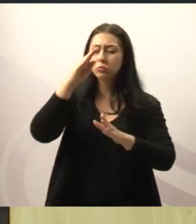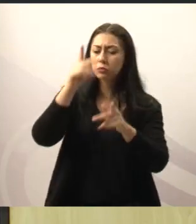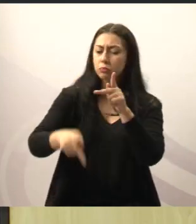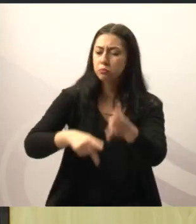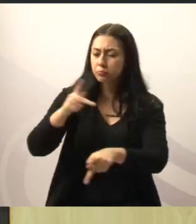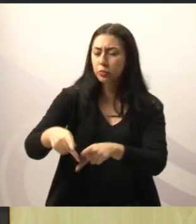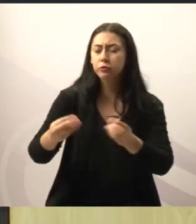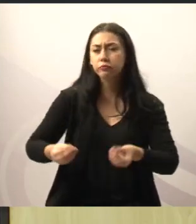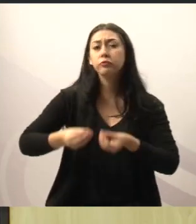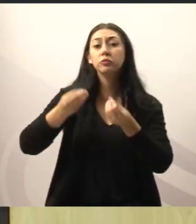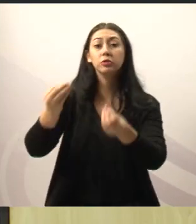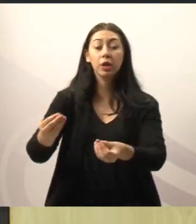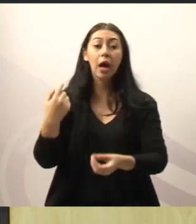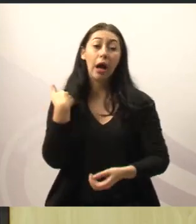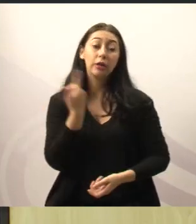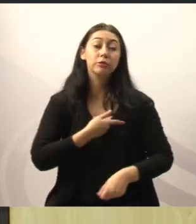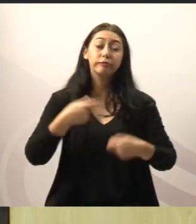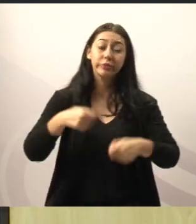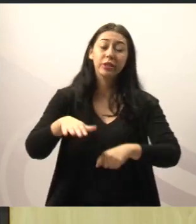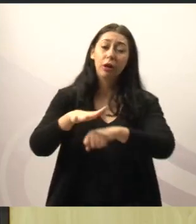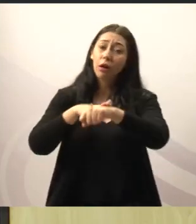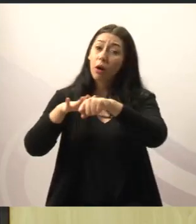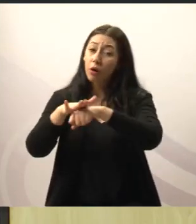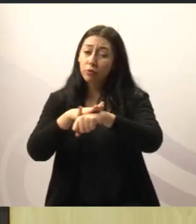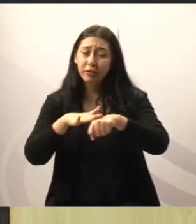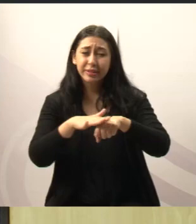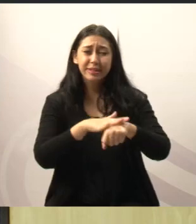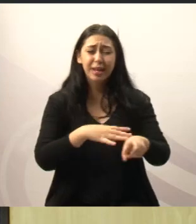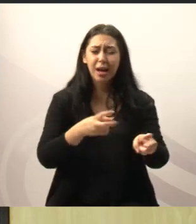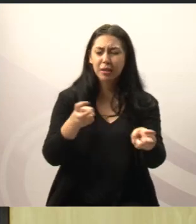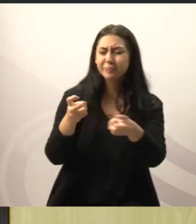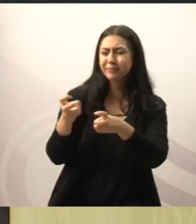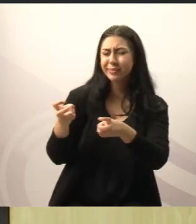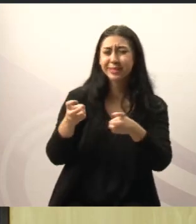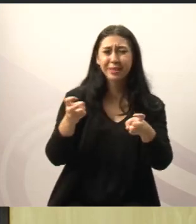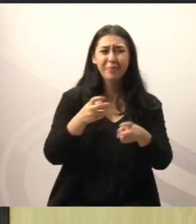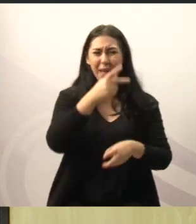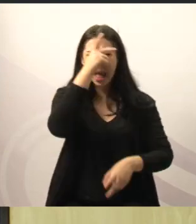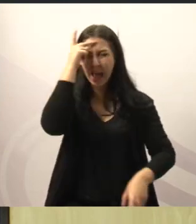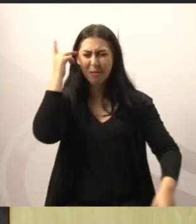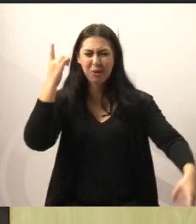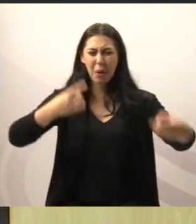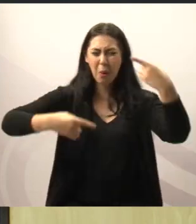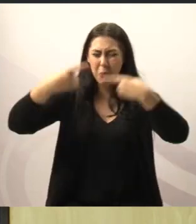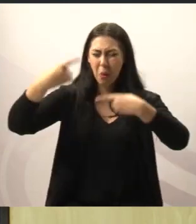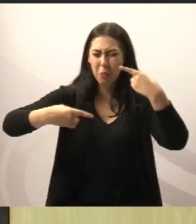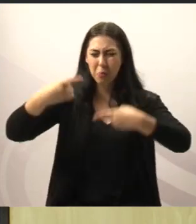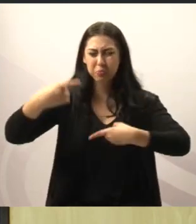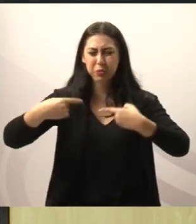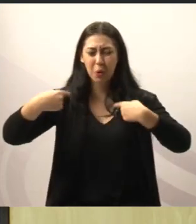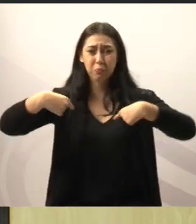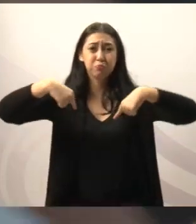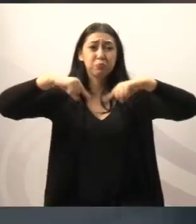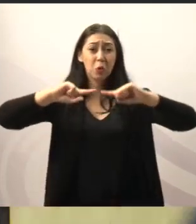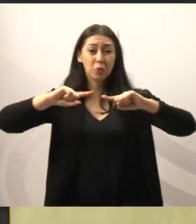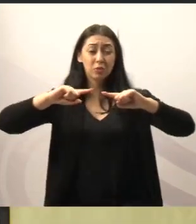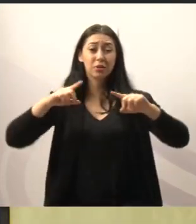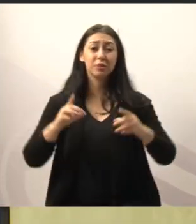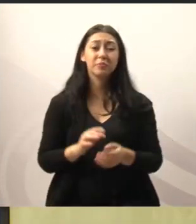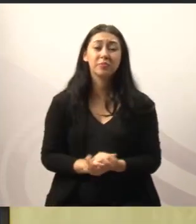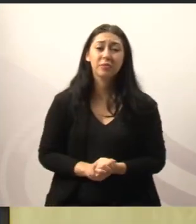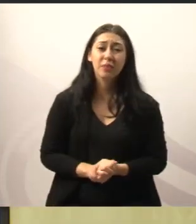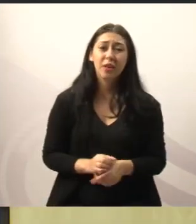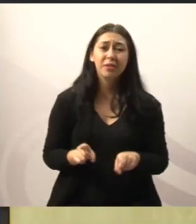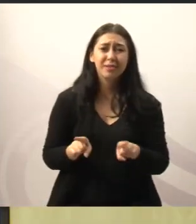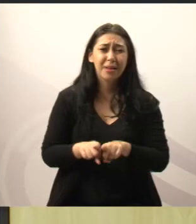permanente diálogo para preservar a sociedade de observar trocas de forças contrárias à emergência atual e outros registros